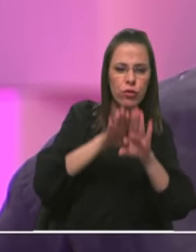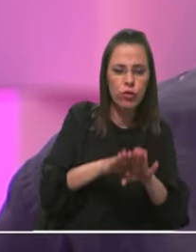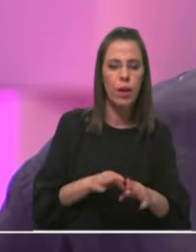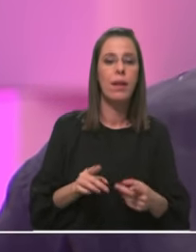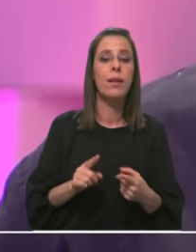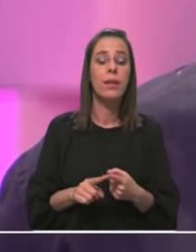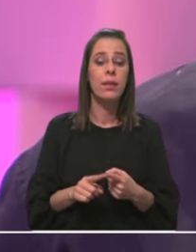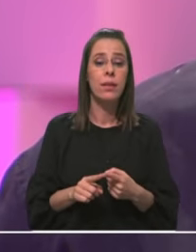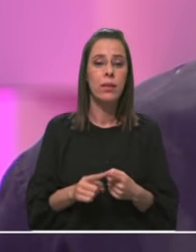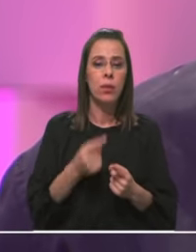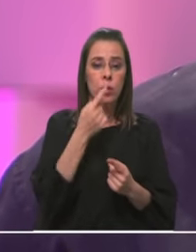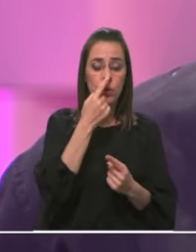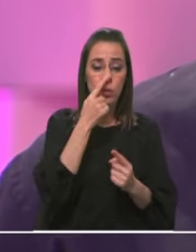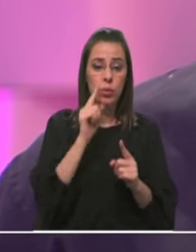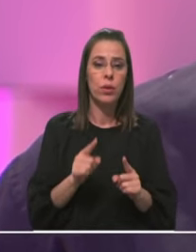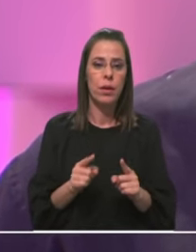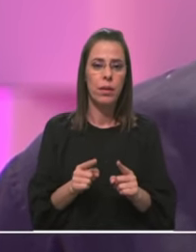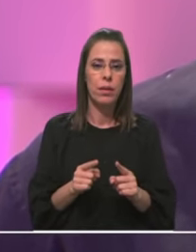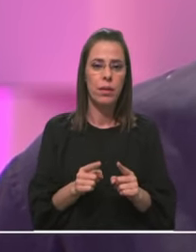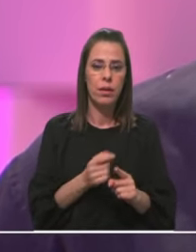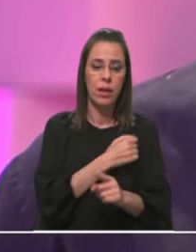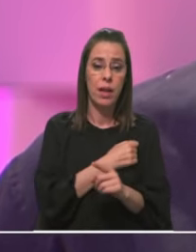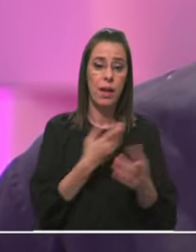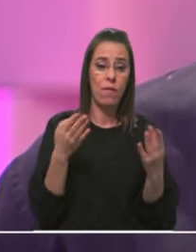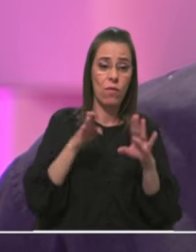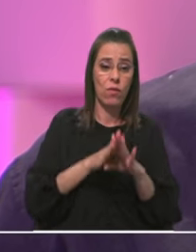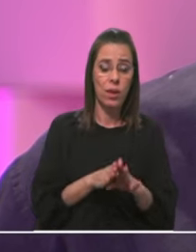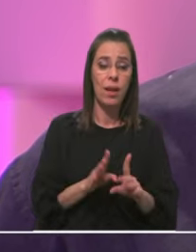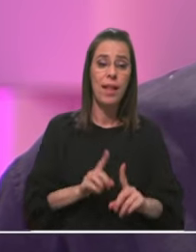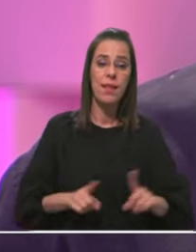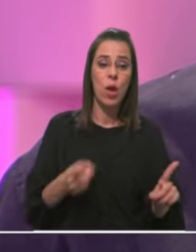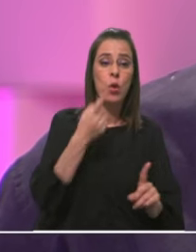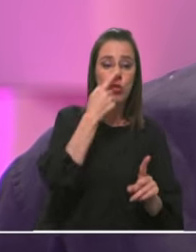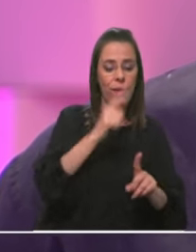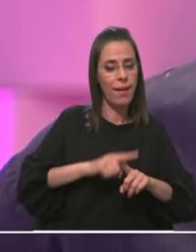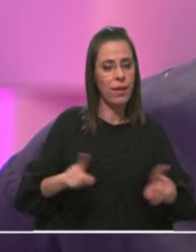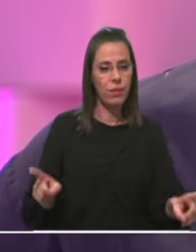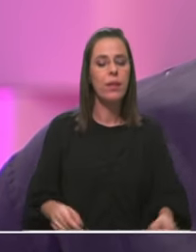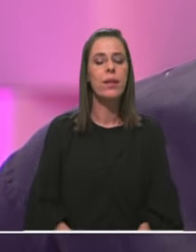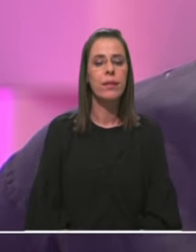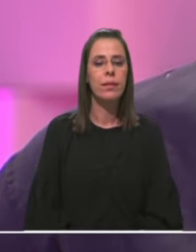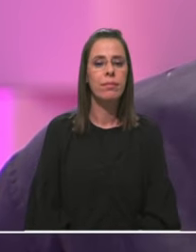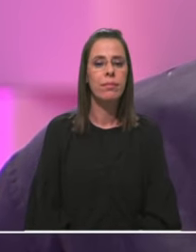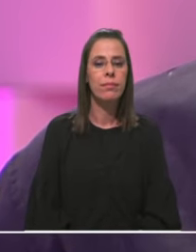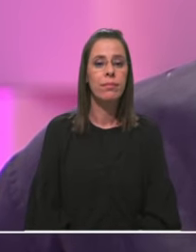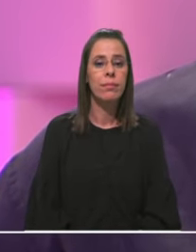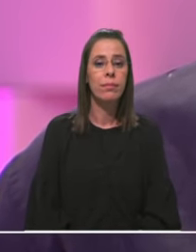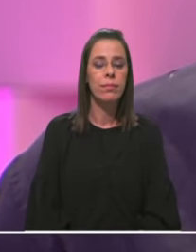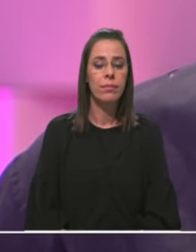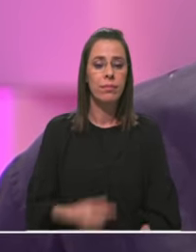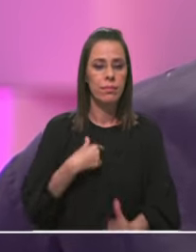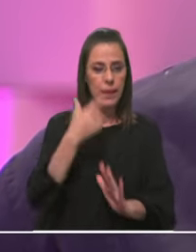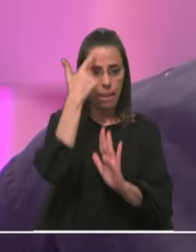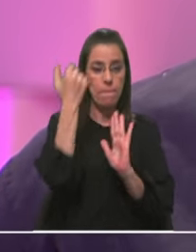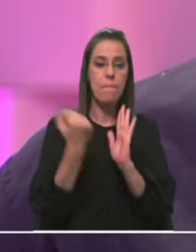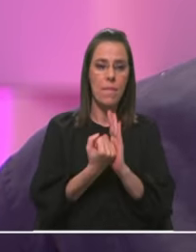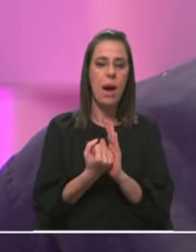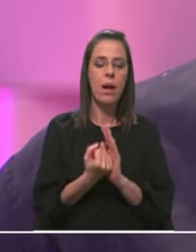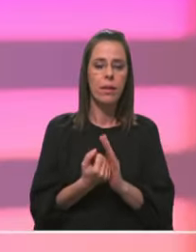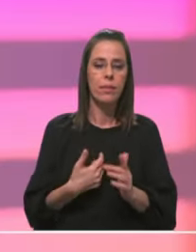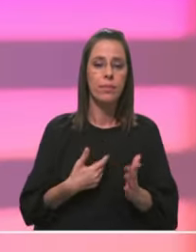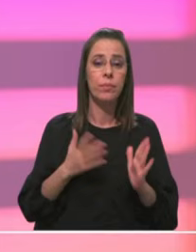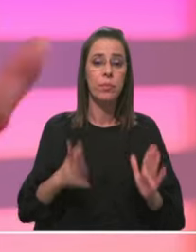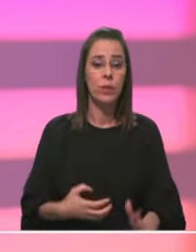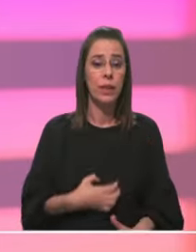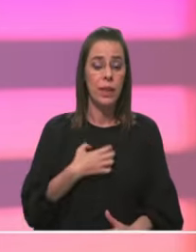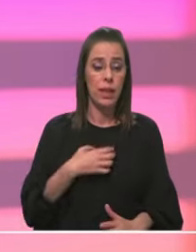o o cheiro por exemplo não é de uma casa fechada é uma coisa completamente diferente e portanto Isso foi uma coisa que sempre marcou eu não preciso